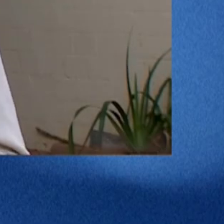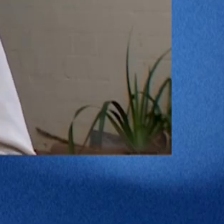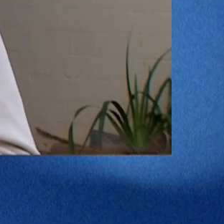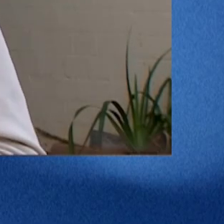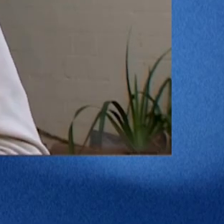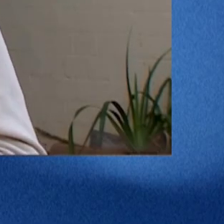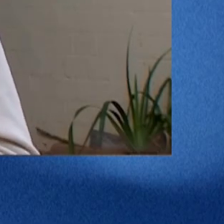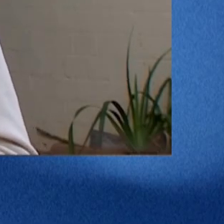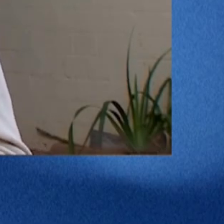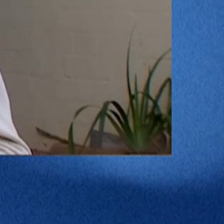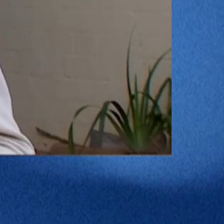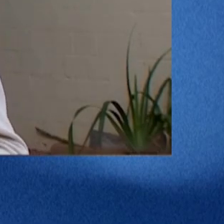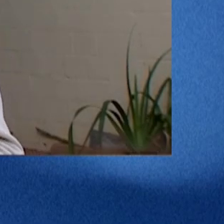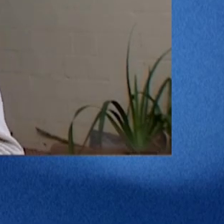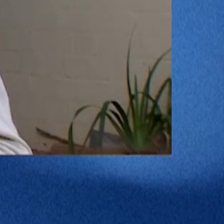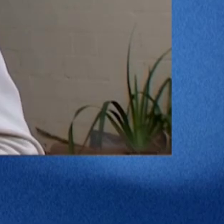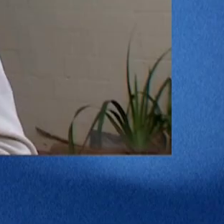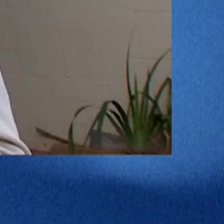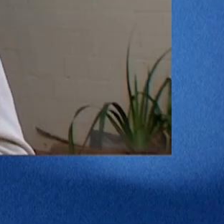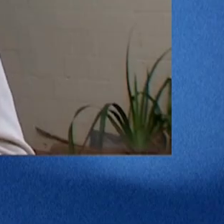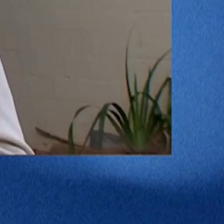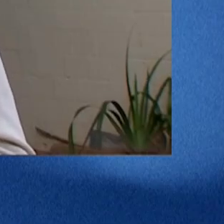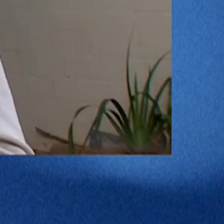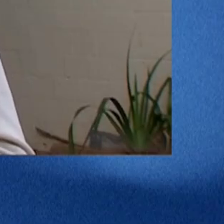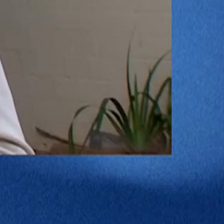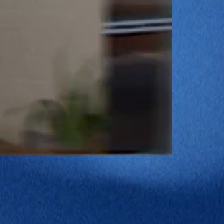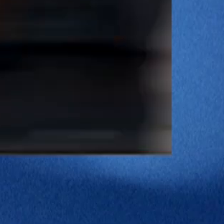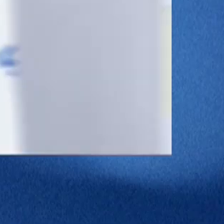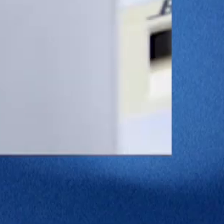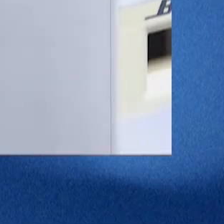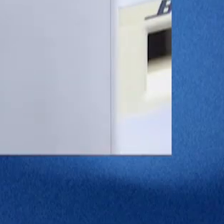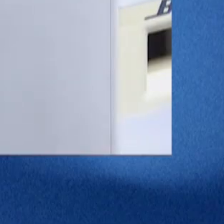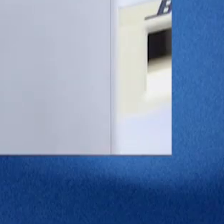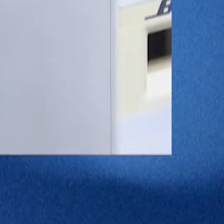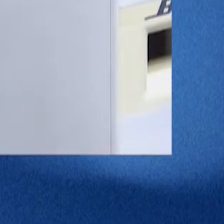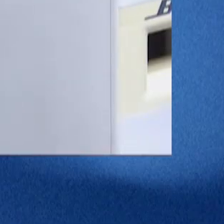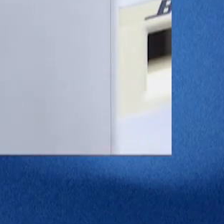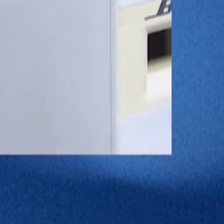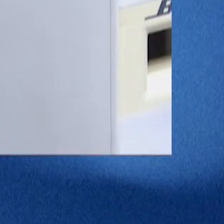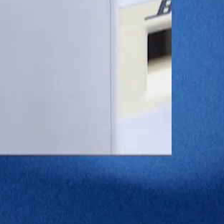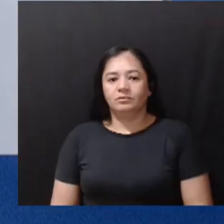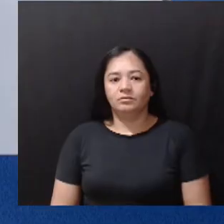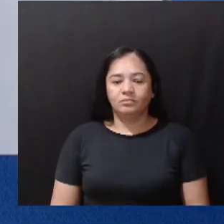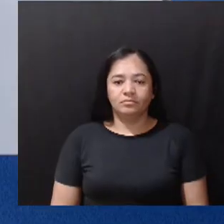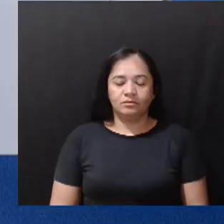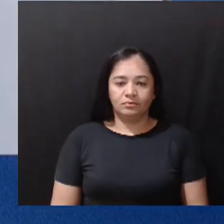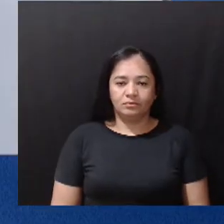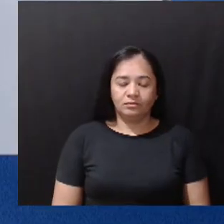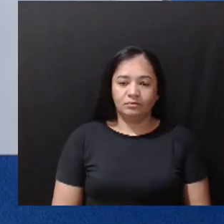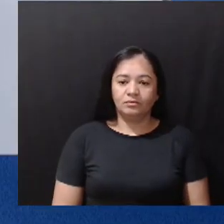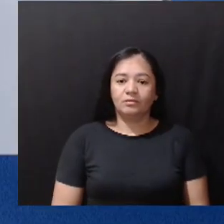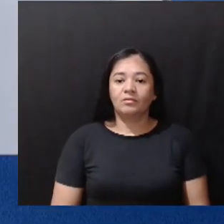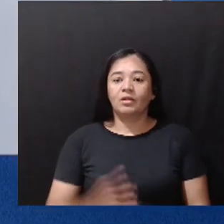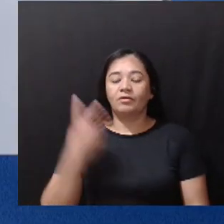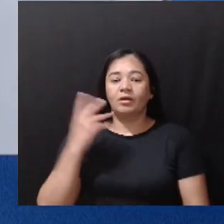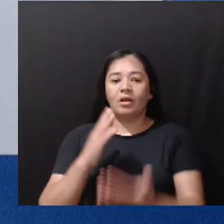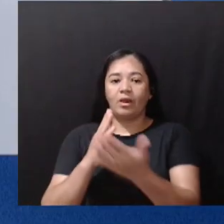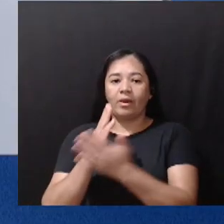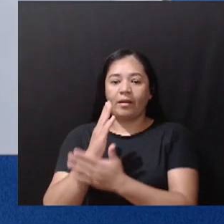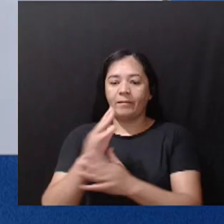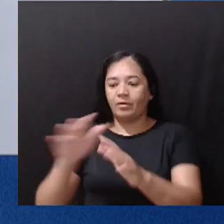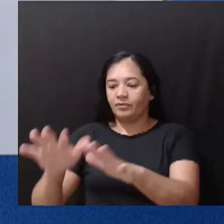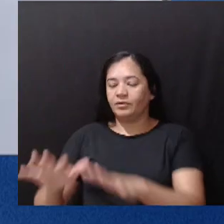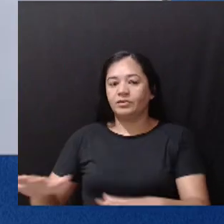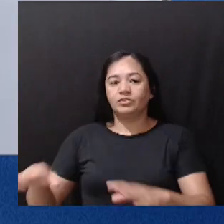CNPEM desenvolve papel que pode substituir o plástico. Vereadores aprovam a doação de área municipal para